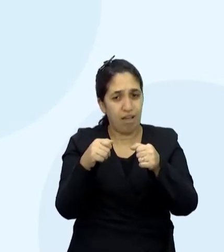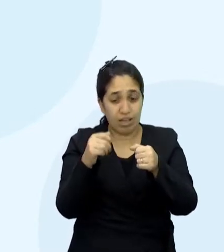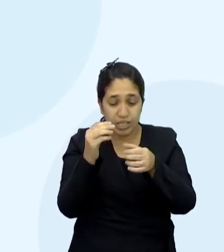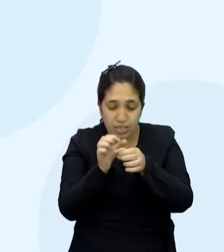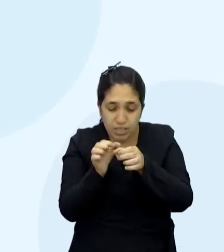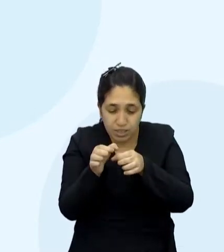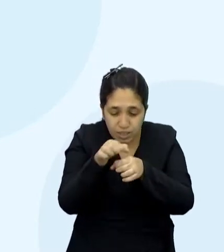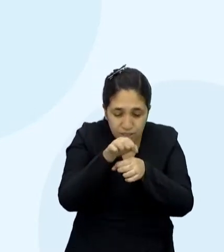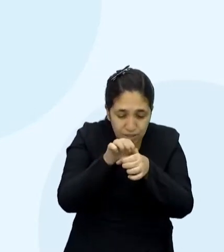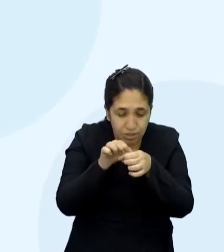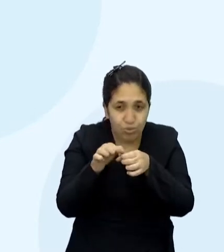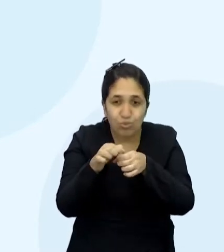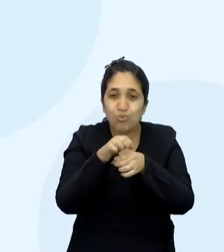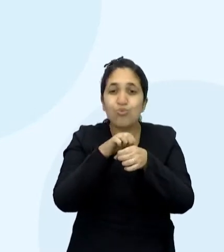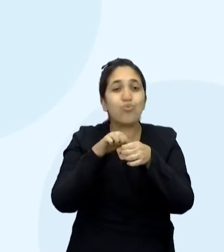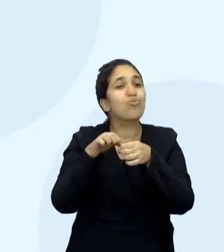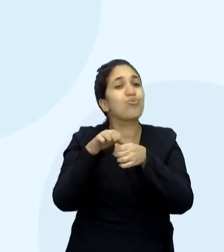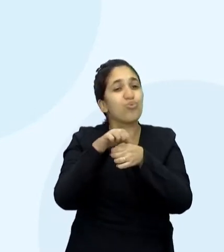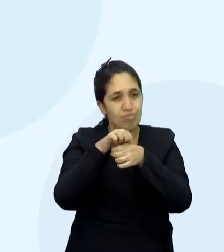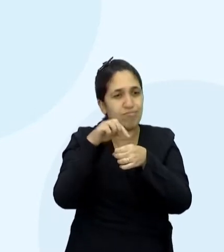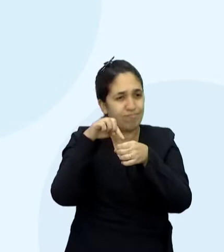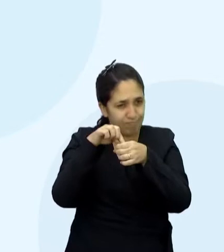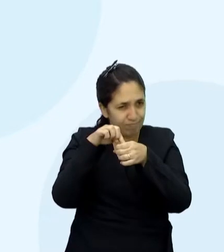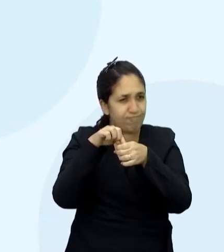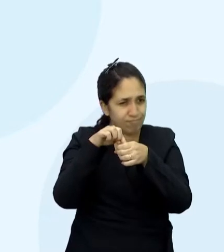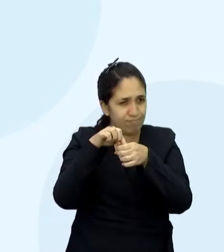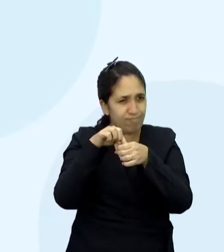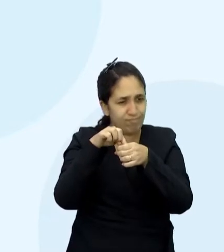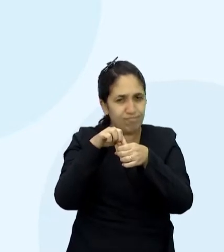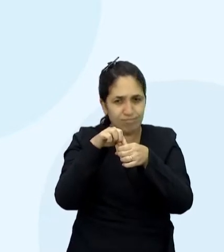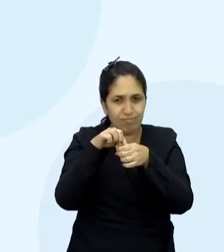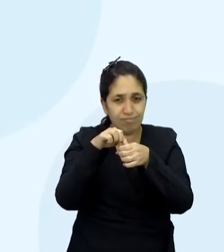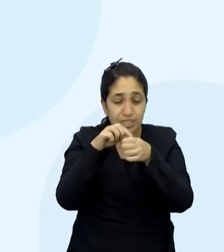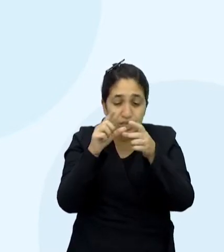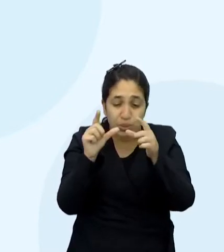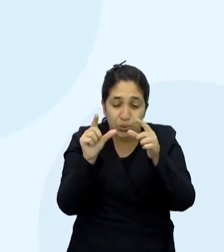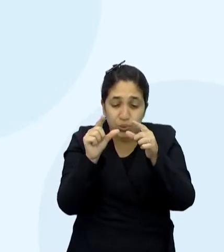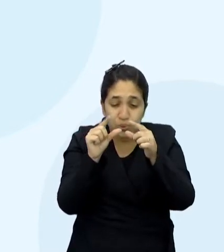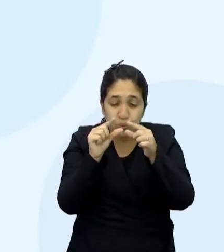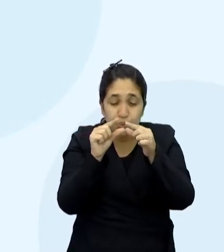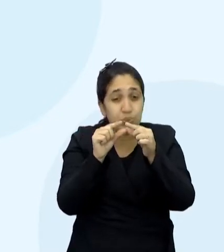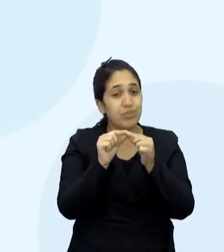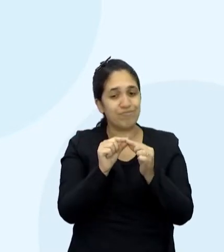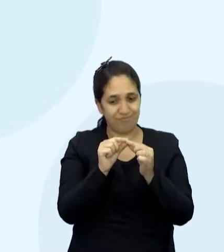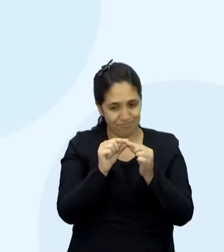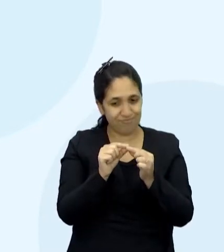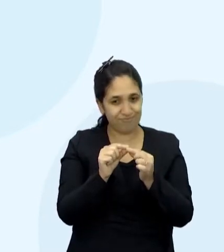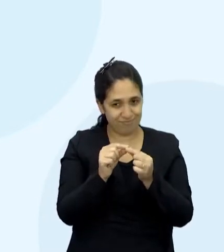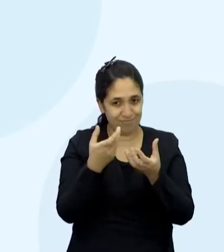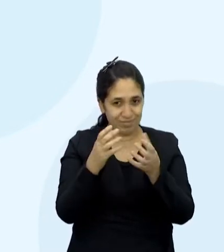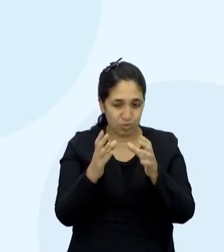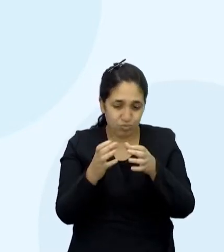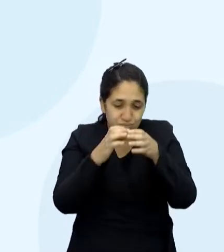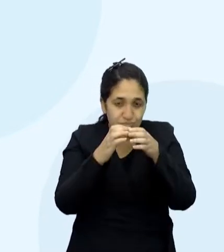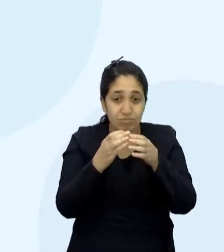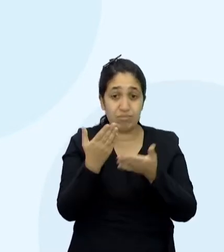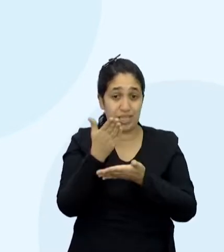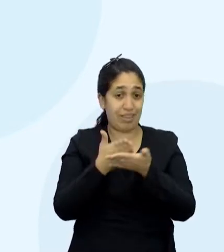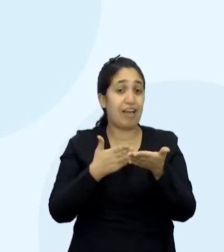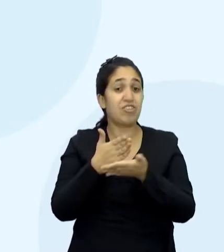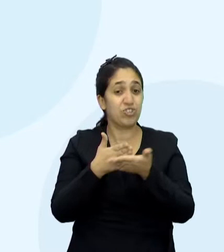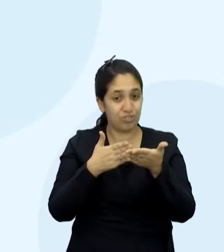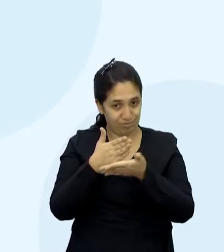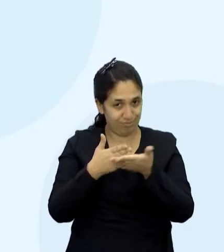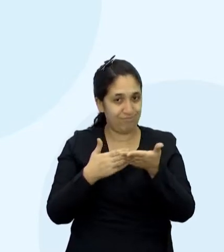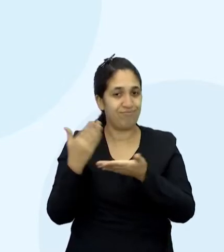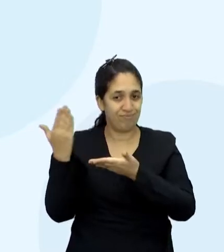estes núcleos aqui de materiais radioativos reduzam essa massa pela metade. Então,